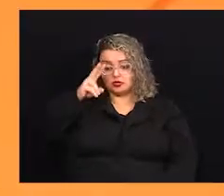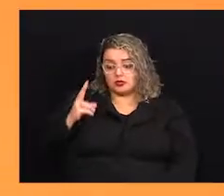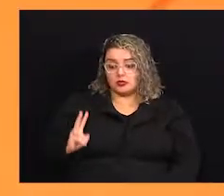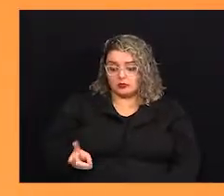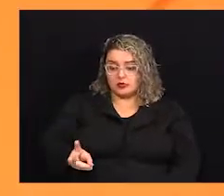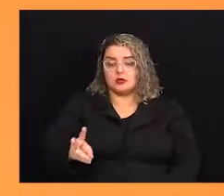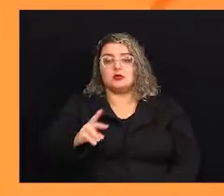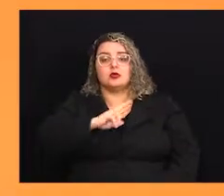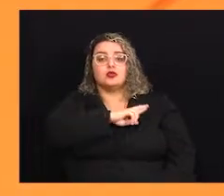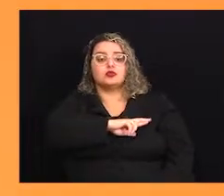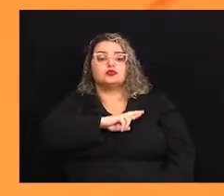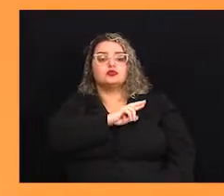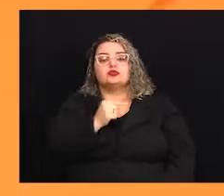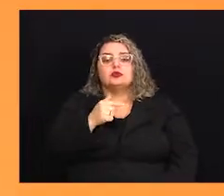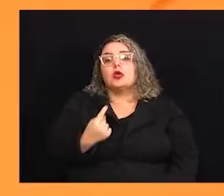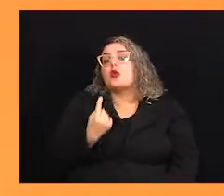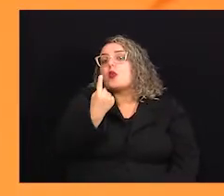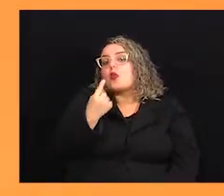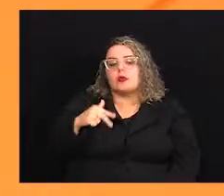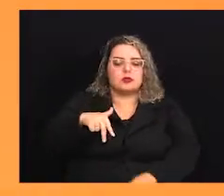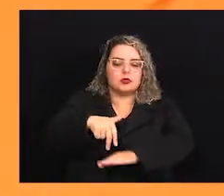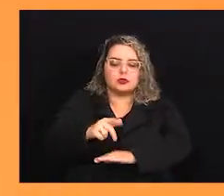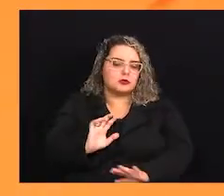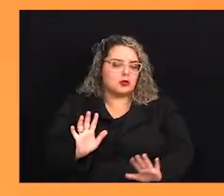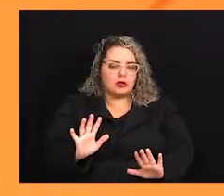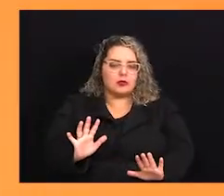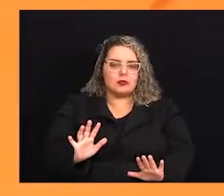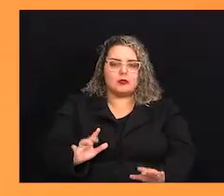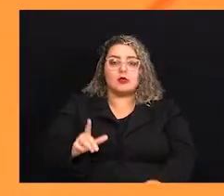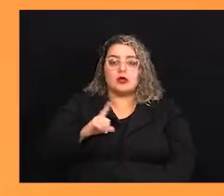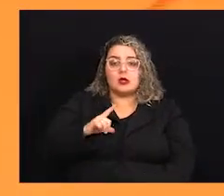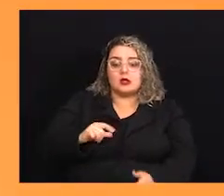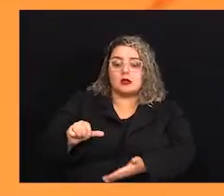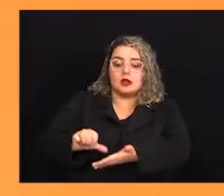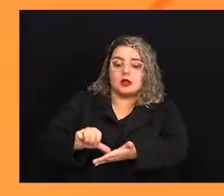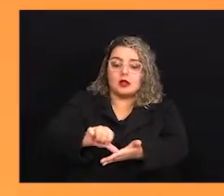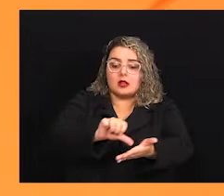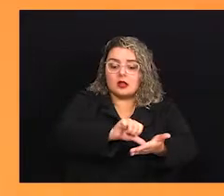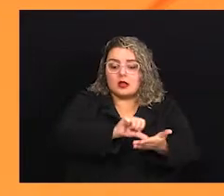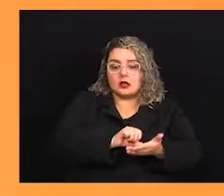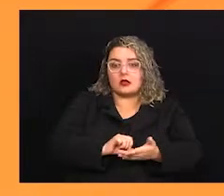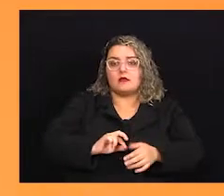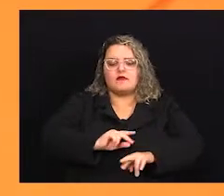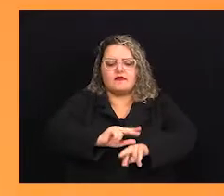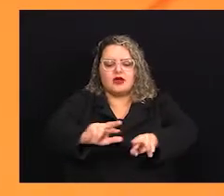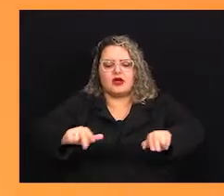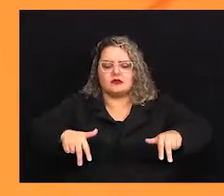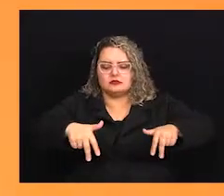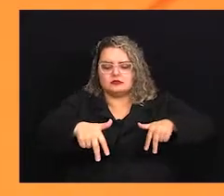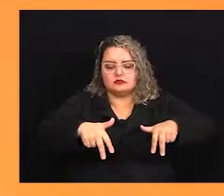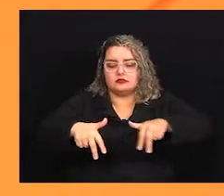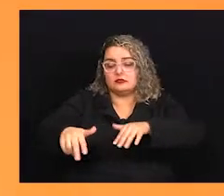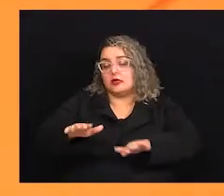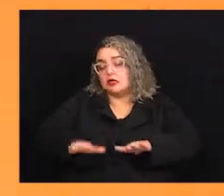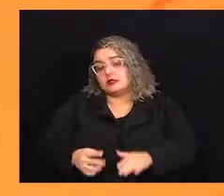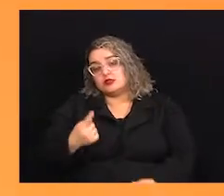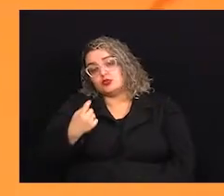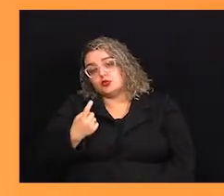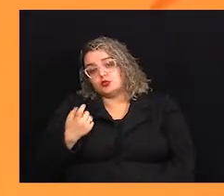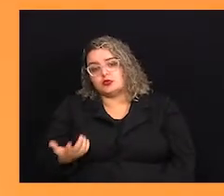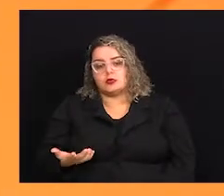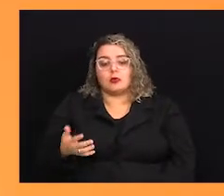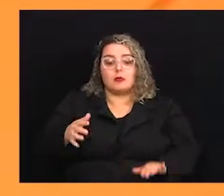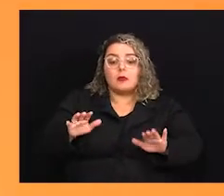Então, o romance ele não tem que ter um protagonista, né? Ele tem um núcleo de personagens protagonistas, às vezes um só,